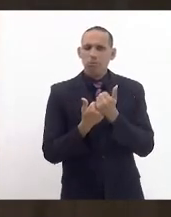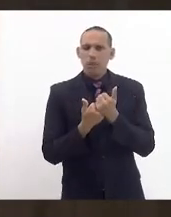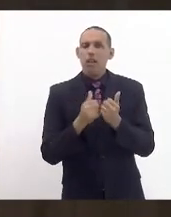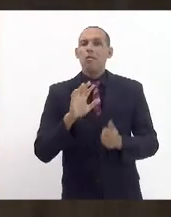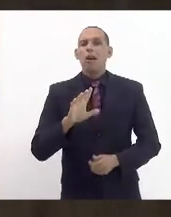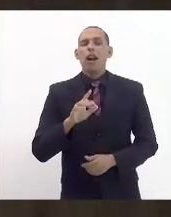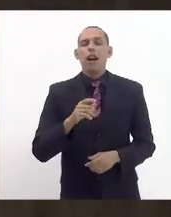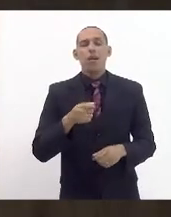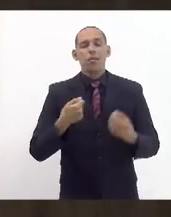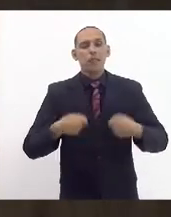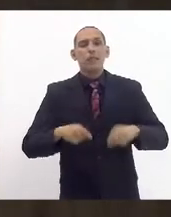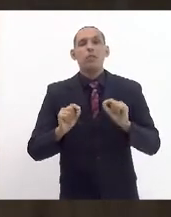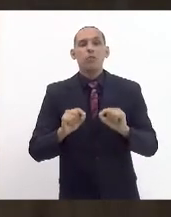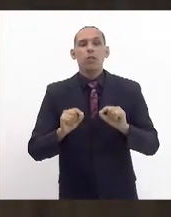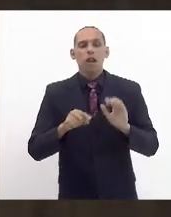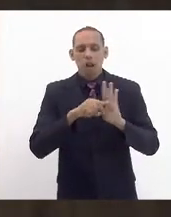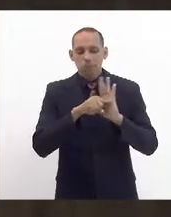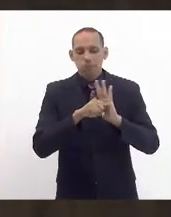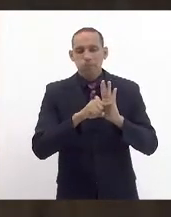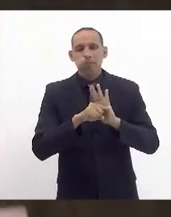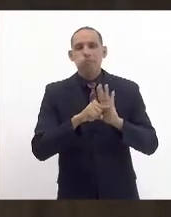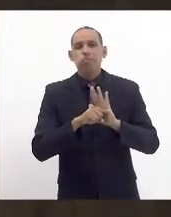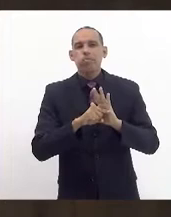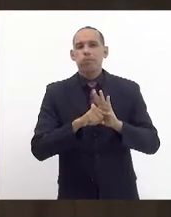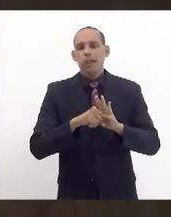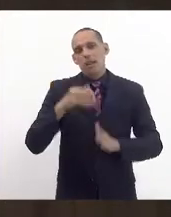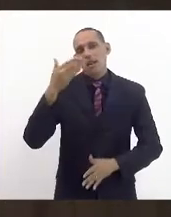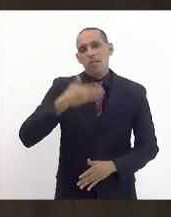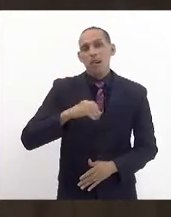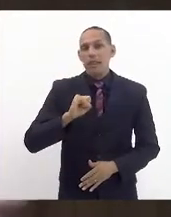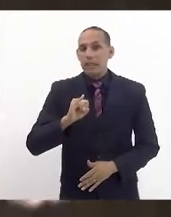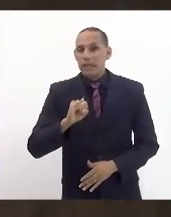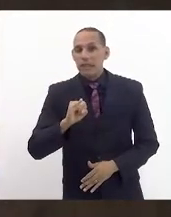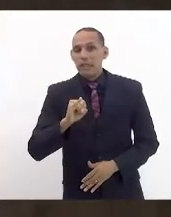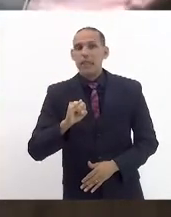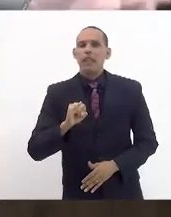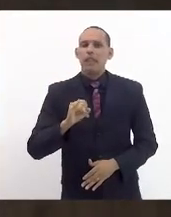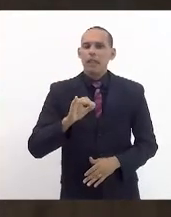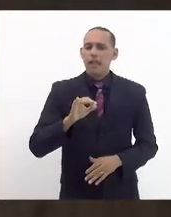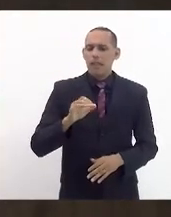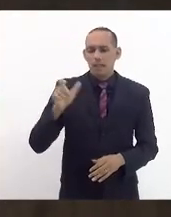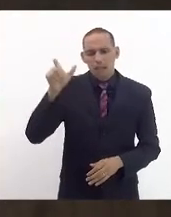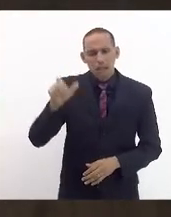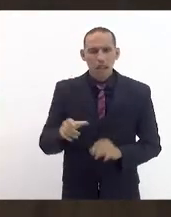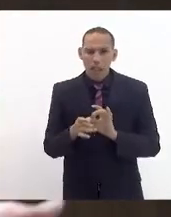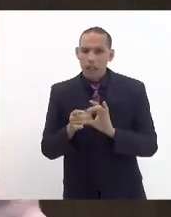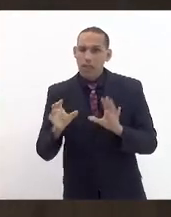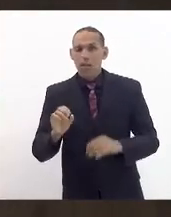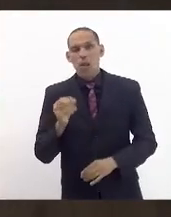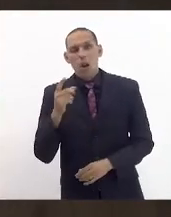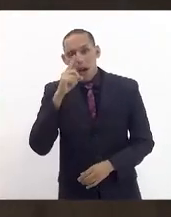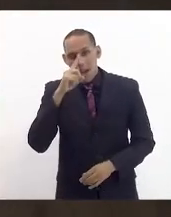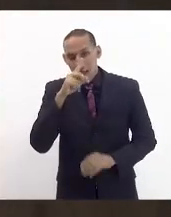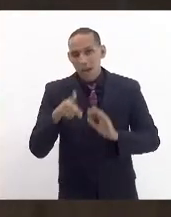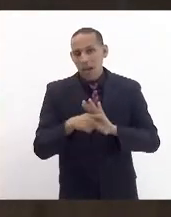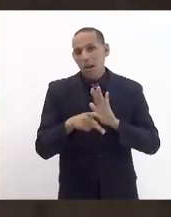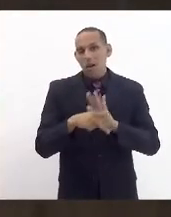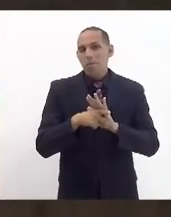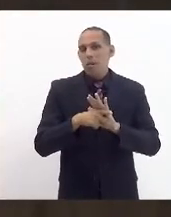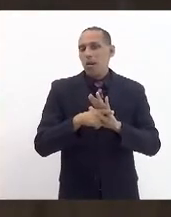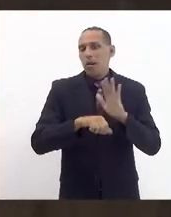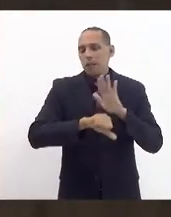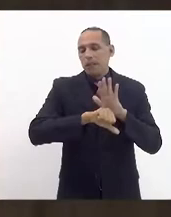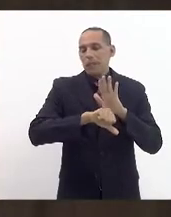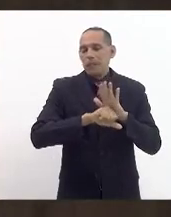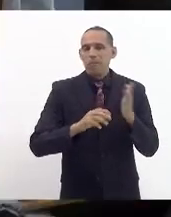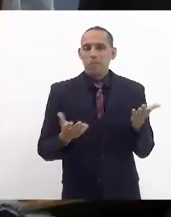precisa aguardar as investigações para saber se foi de fato inocente ou apenas risco da profissão que criminosos escolhem.